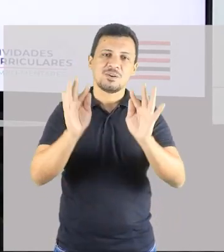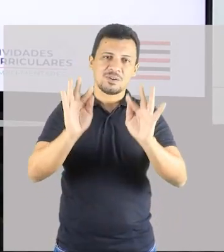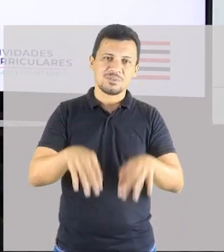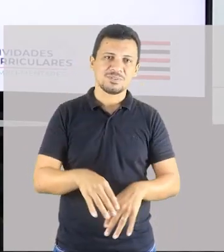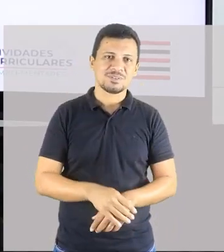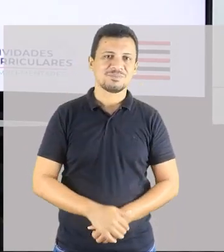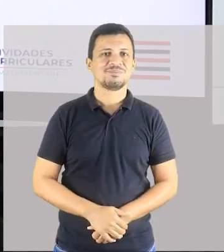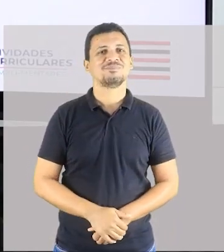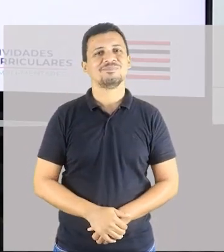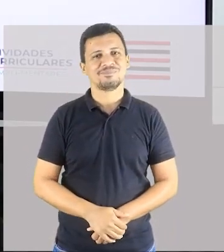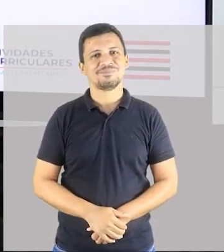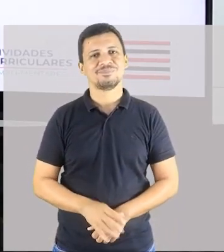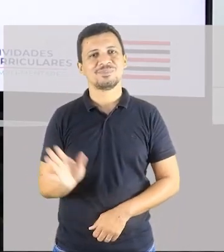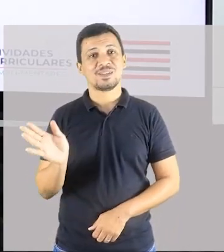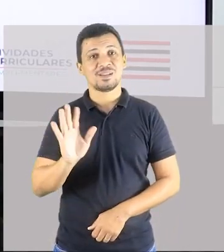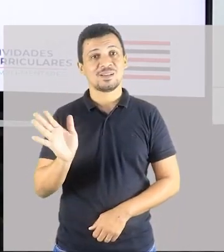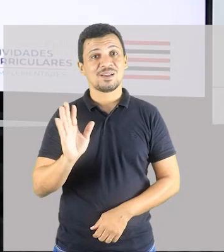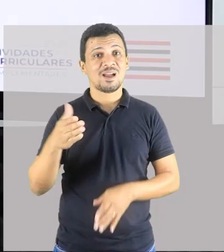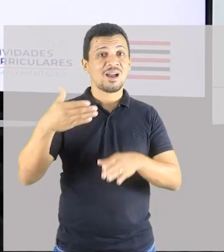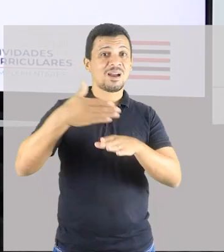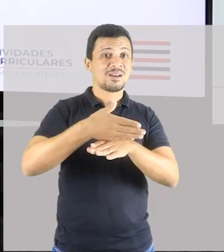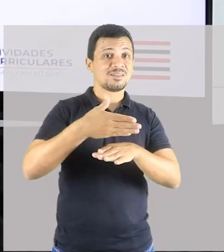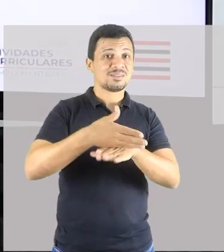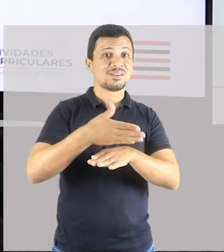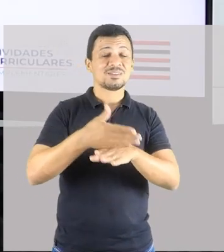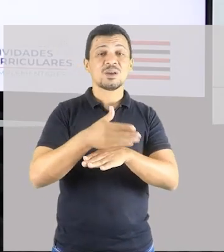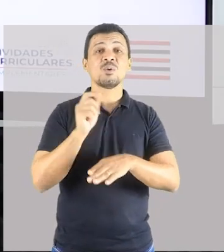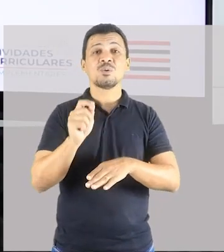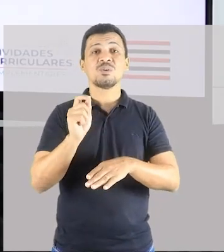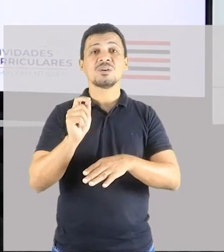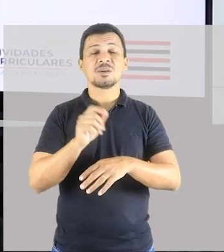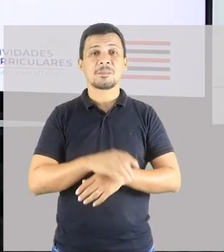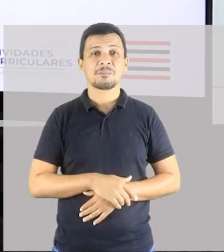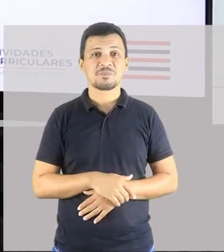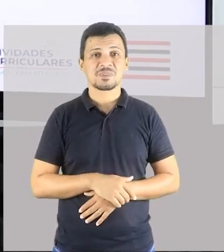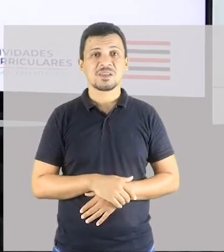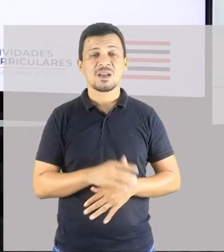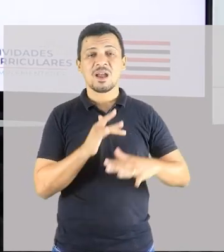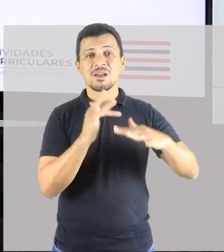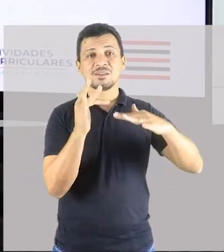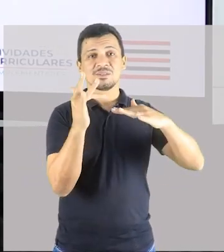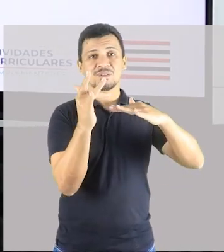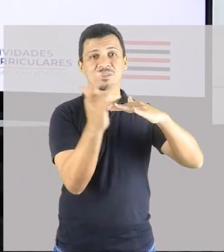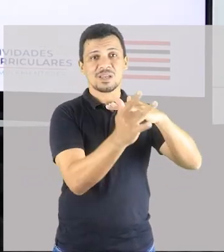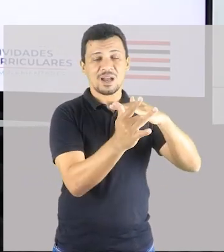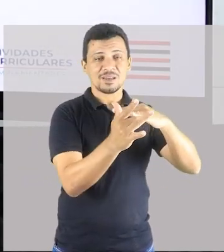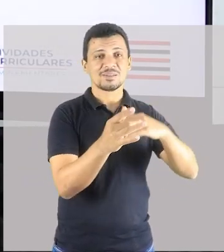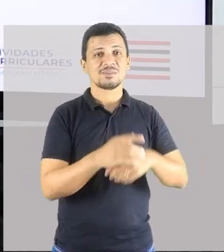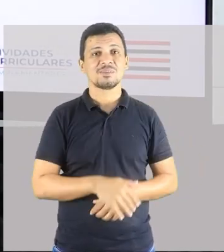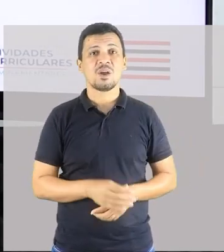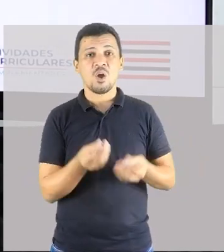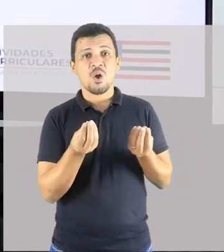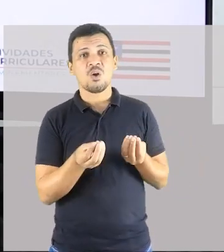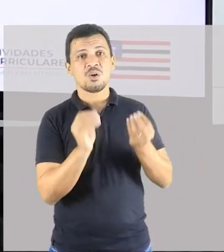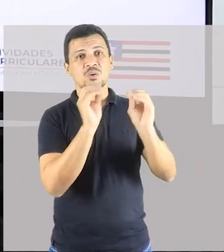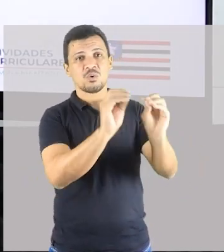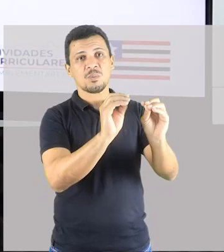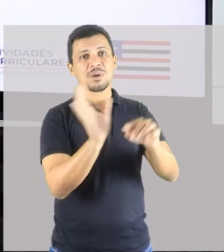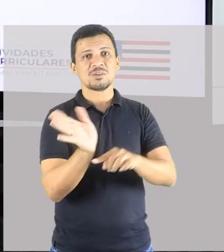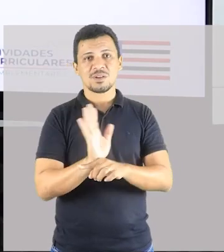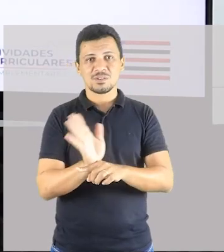e até a próxima. Não esquece de seguir a gente lá nas nossas plataformas, tá? De compartilhar